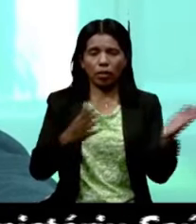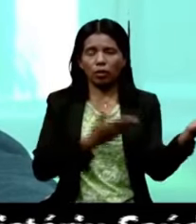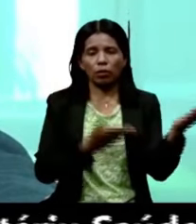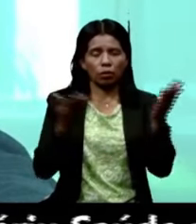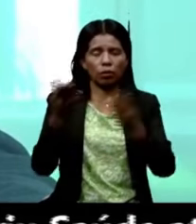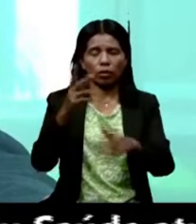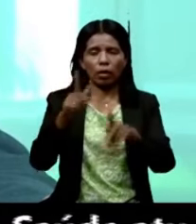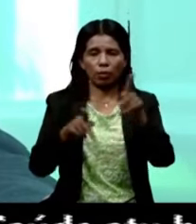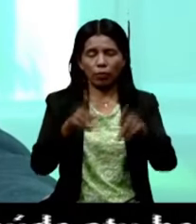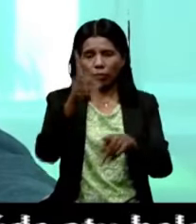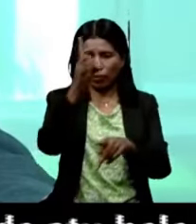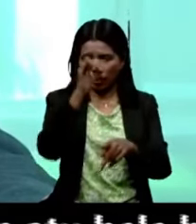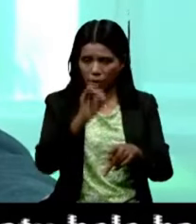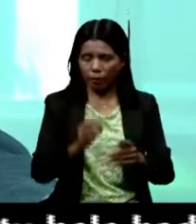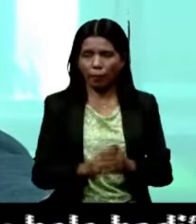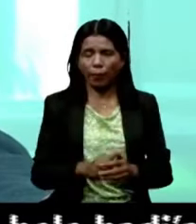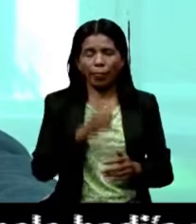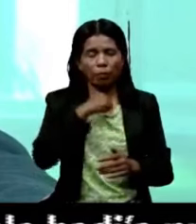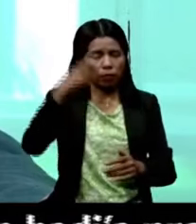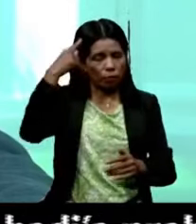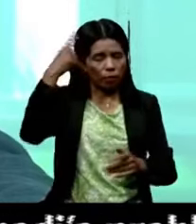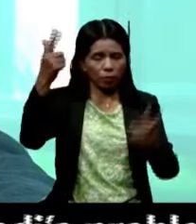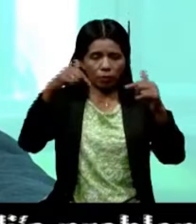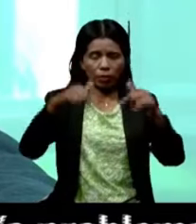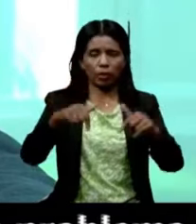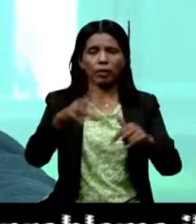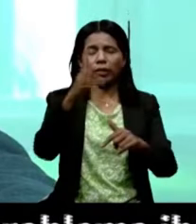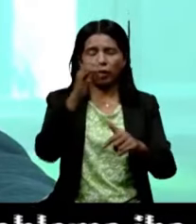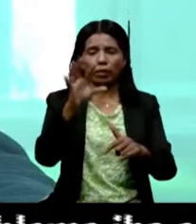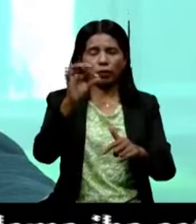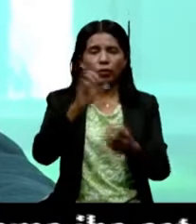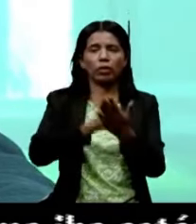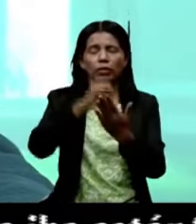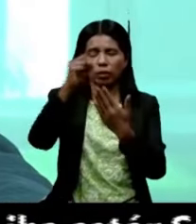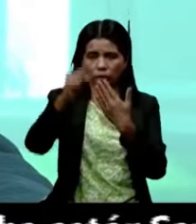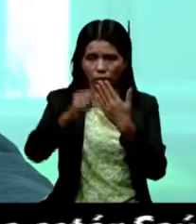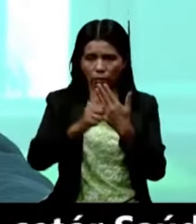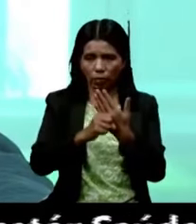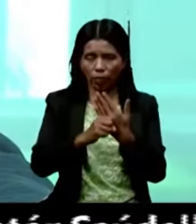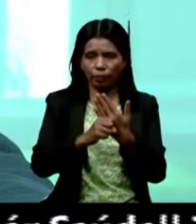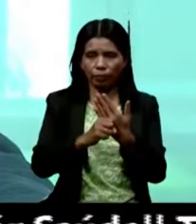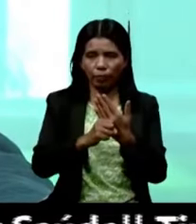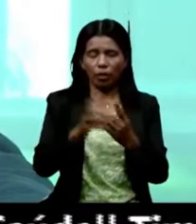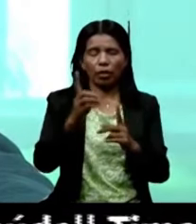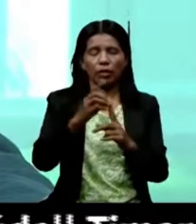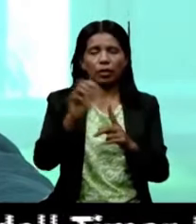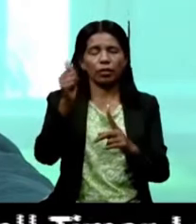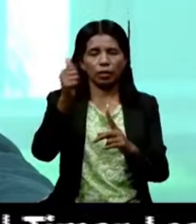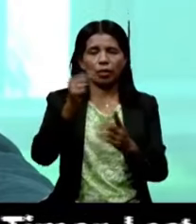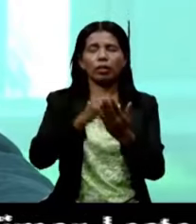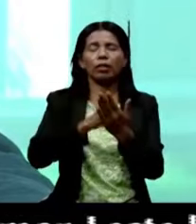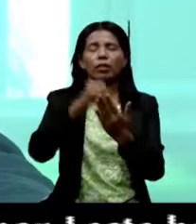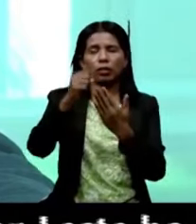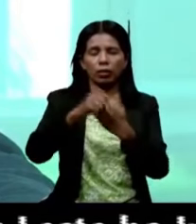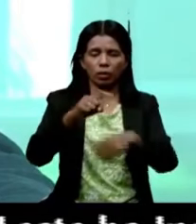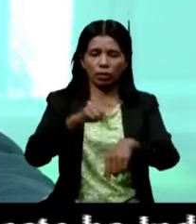dele. Amo o Papa aceitou dia 9 de setembro, o Porto Morsby. Dia 10 de setembro, tu